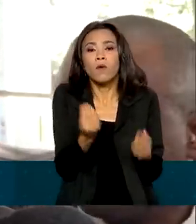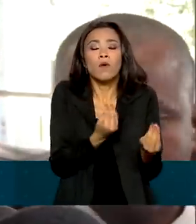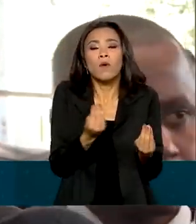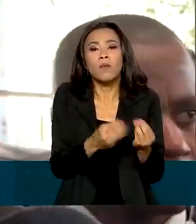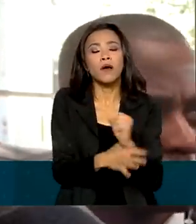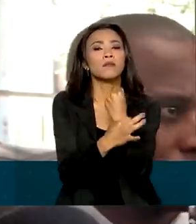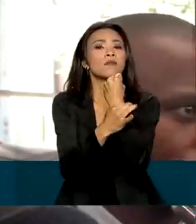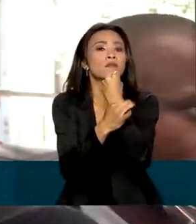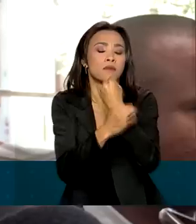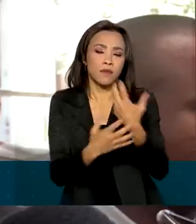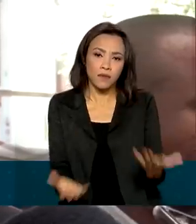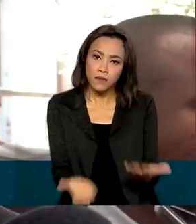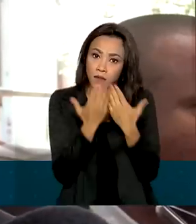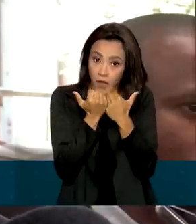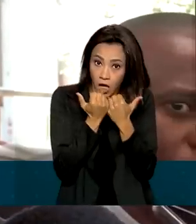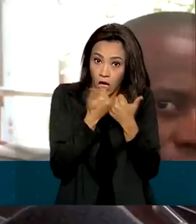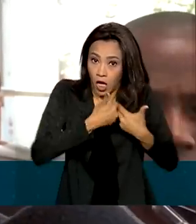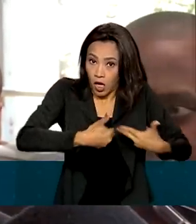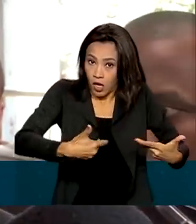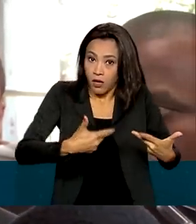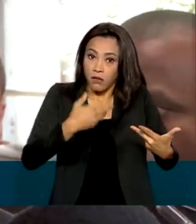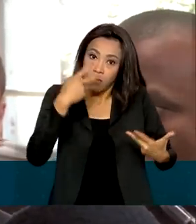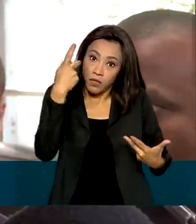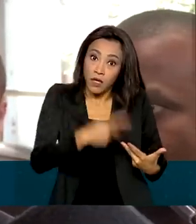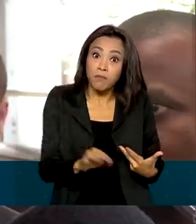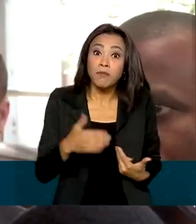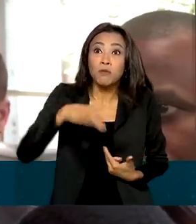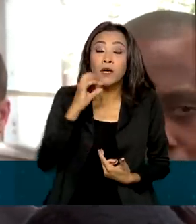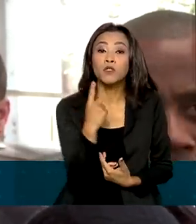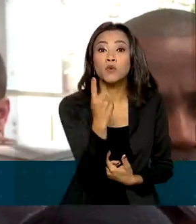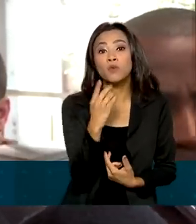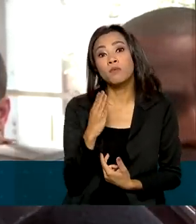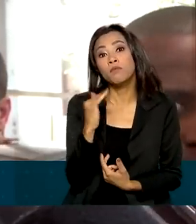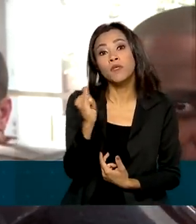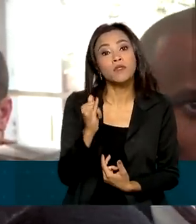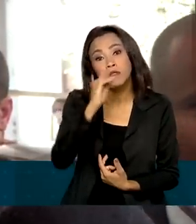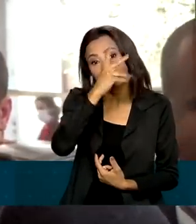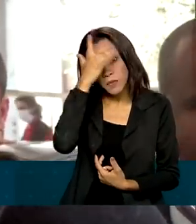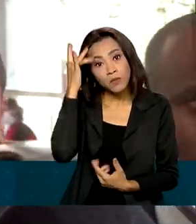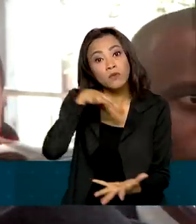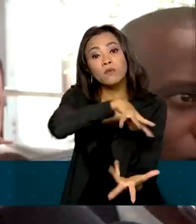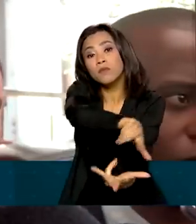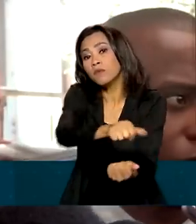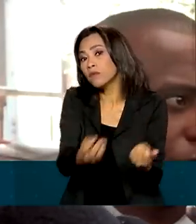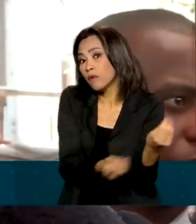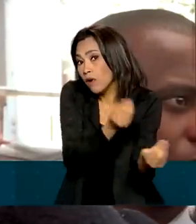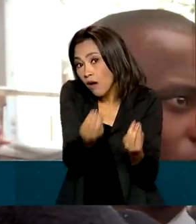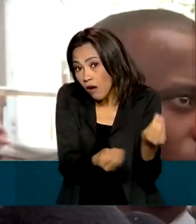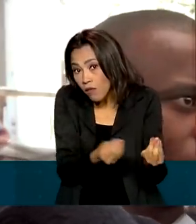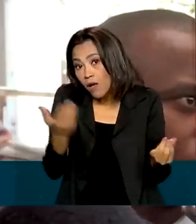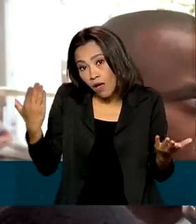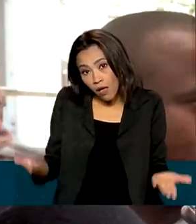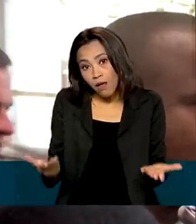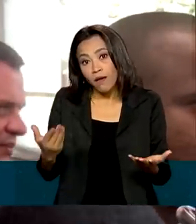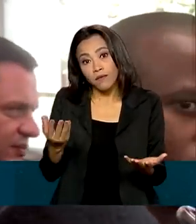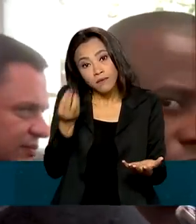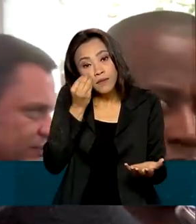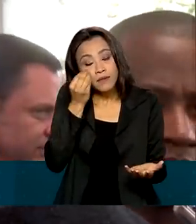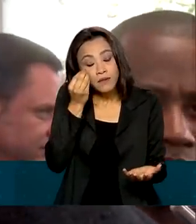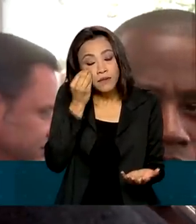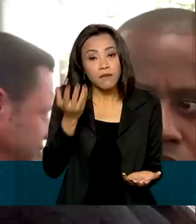a nossa segurança alimentar e a segunda metade mais um bilhão de pessoas pelo mundo uma guerra tem que